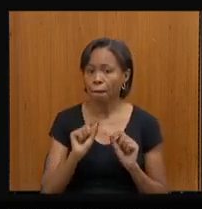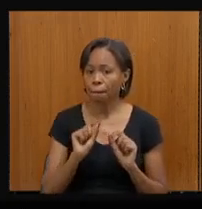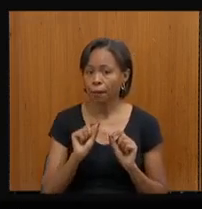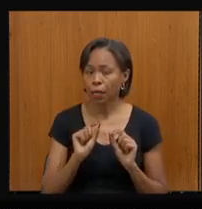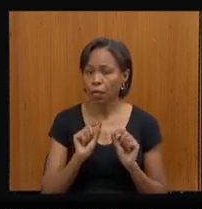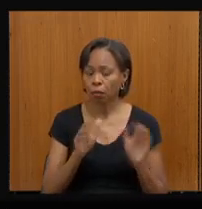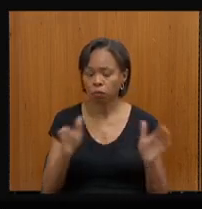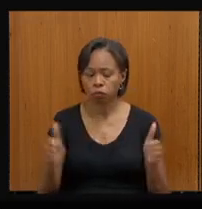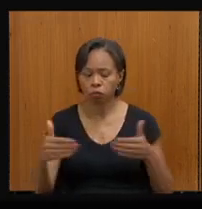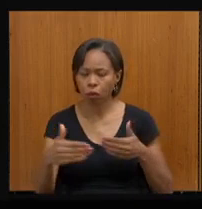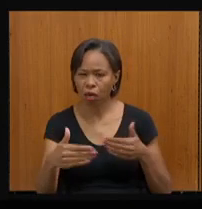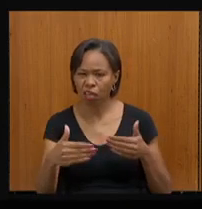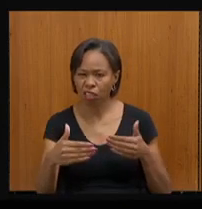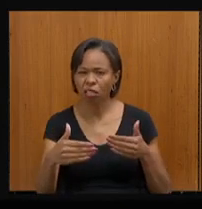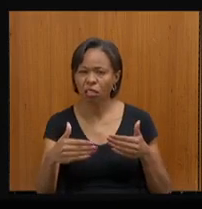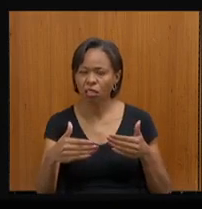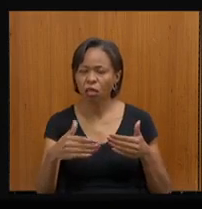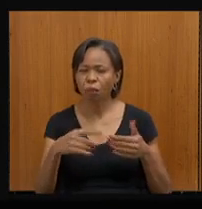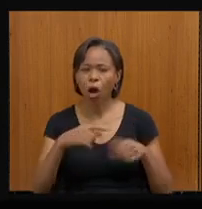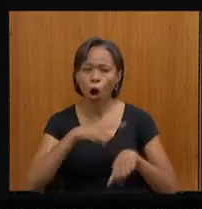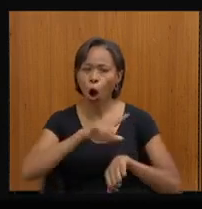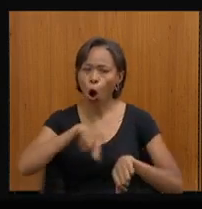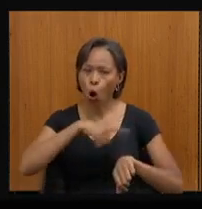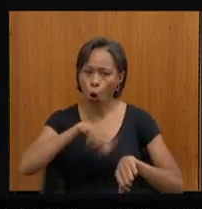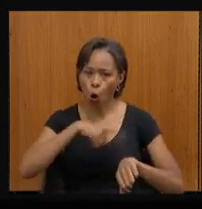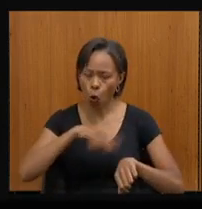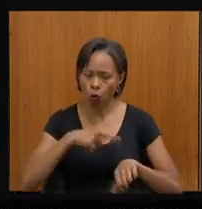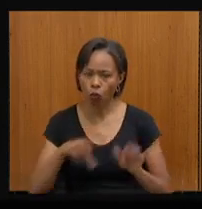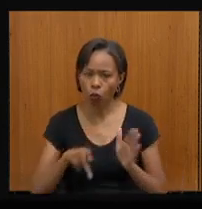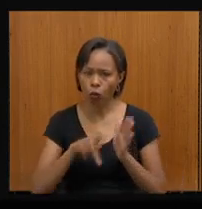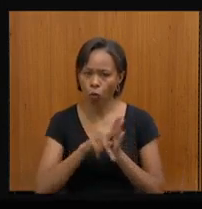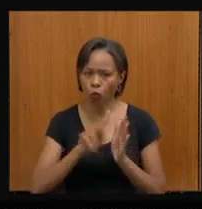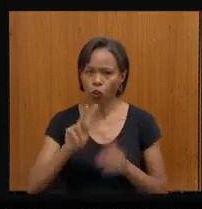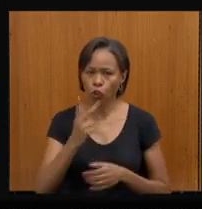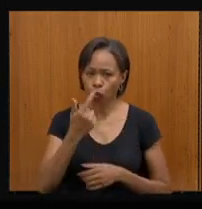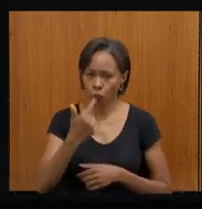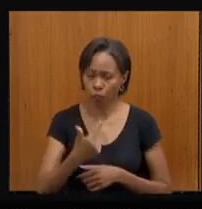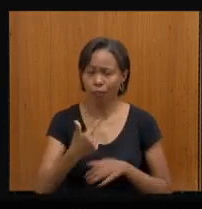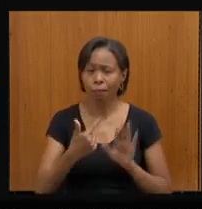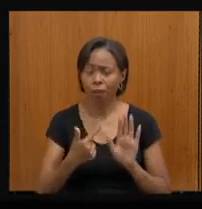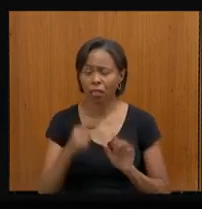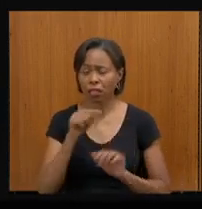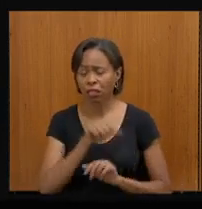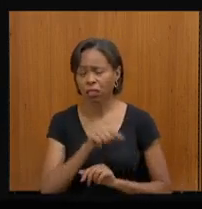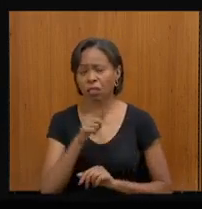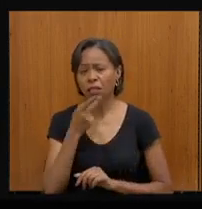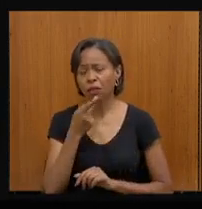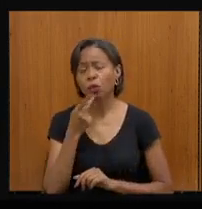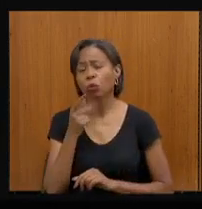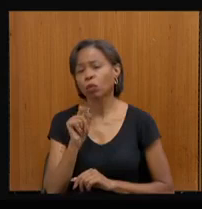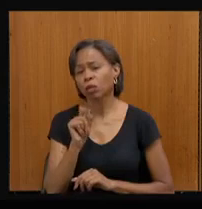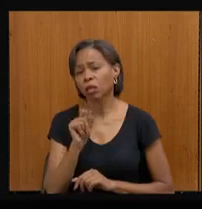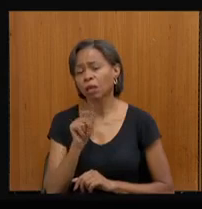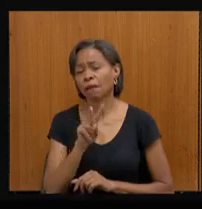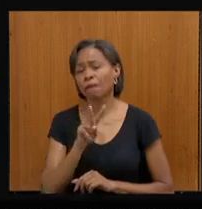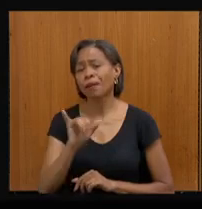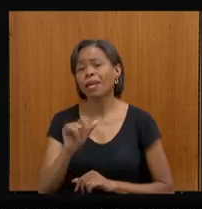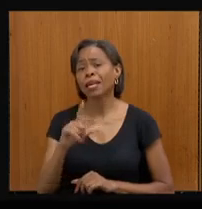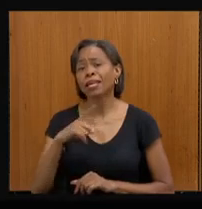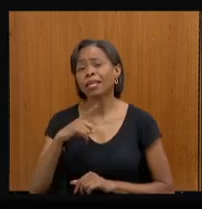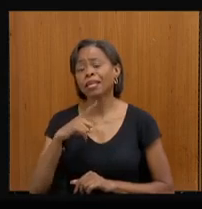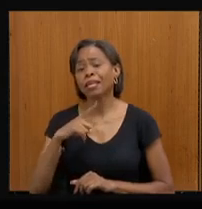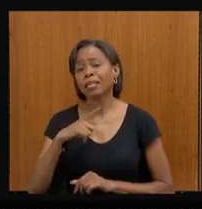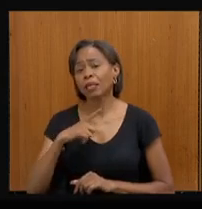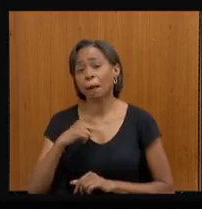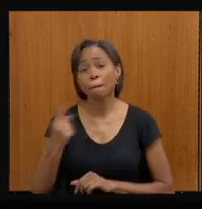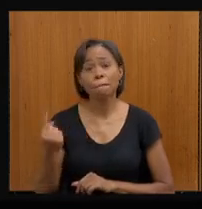o hard Droid 1 E se eles dizem que vai ser a primeira usina de guarda Gênio